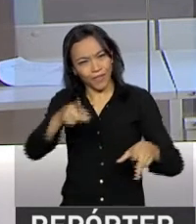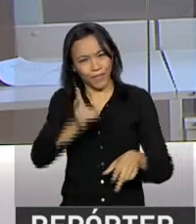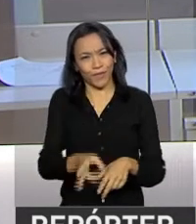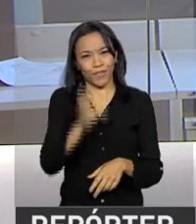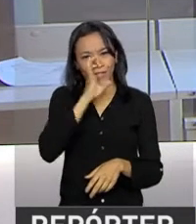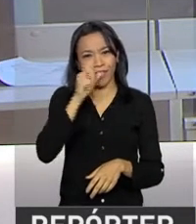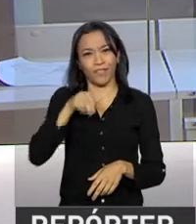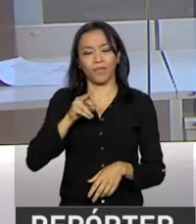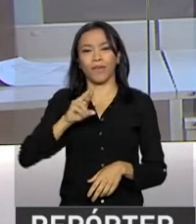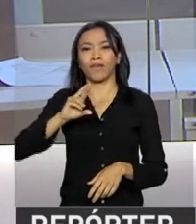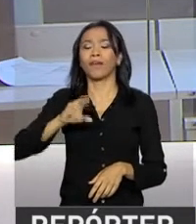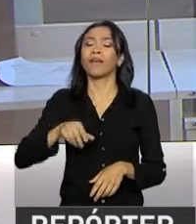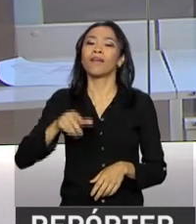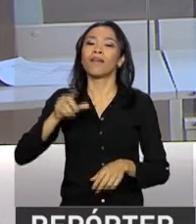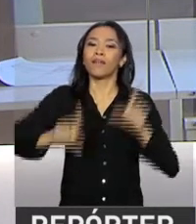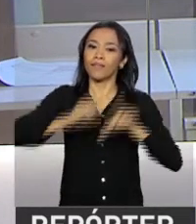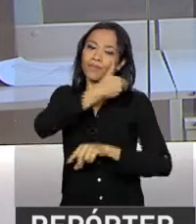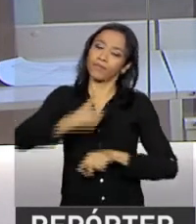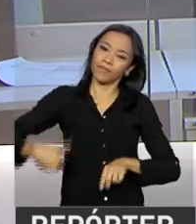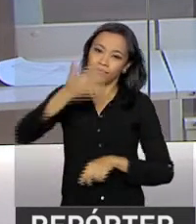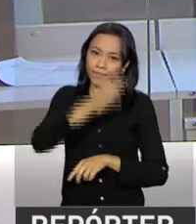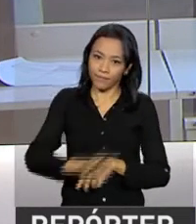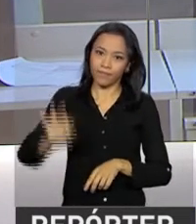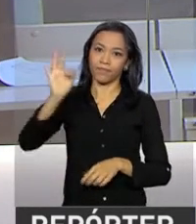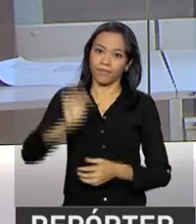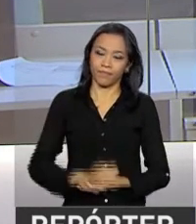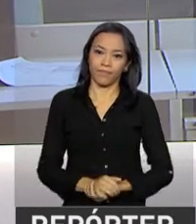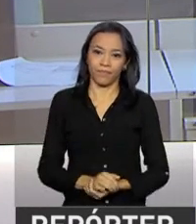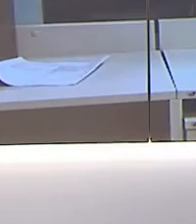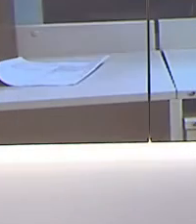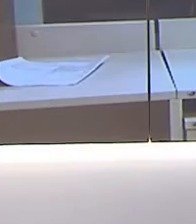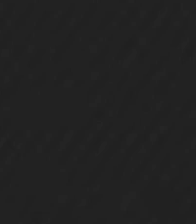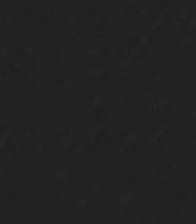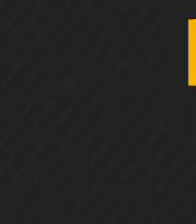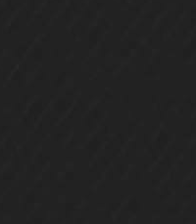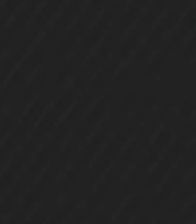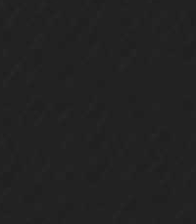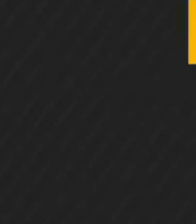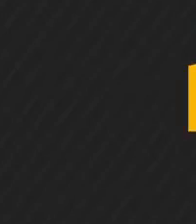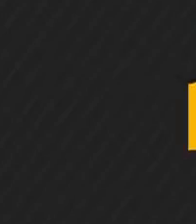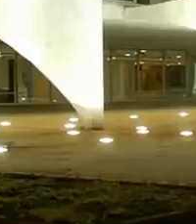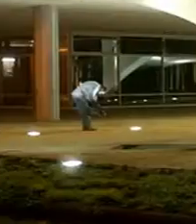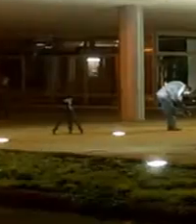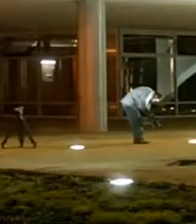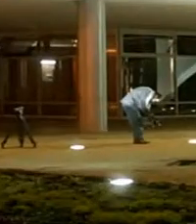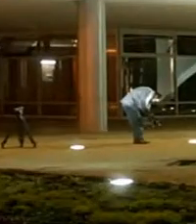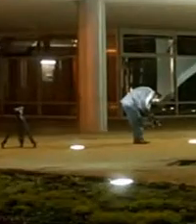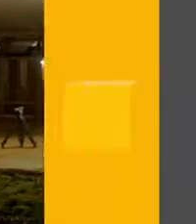continue com a gente aqui na NBR, a TV do Governo Federal.